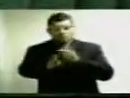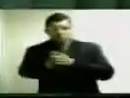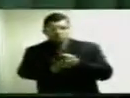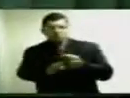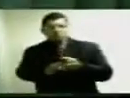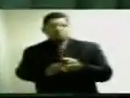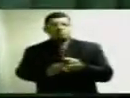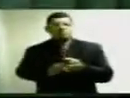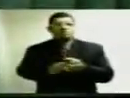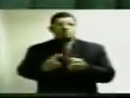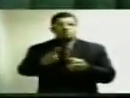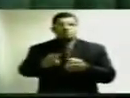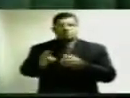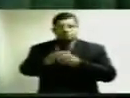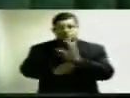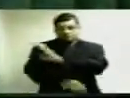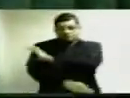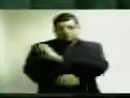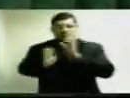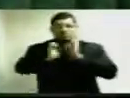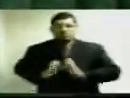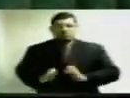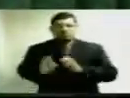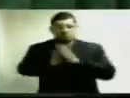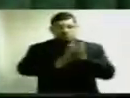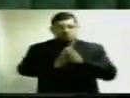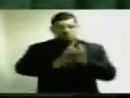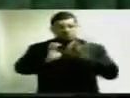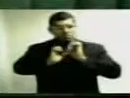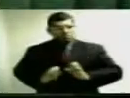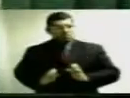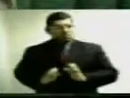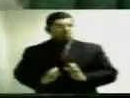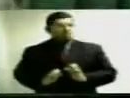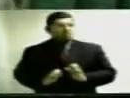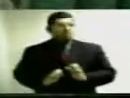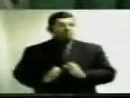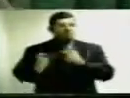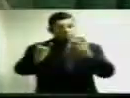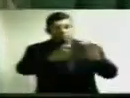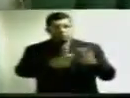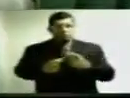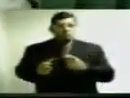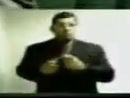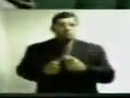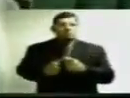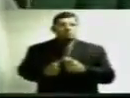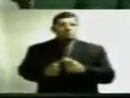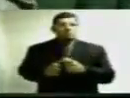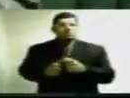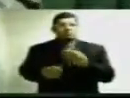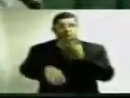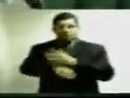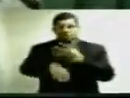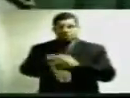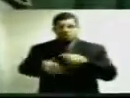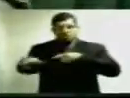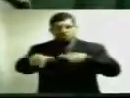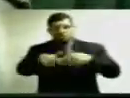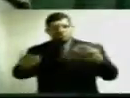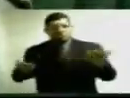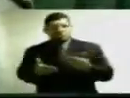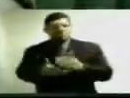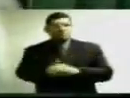Conselho, ou a Comissão de Ética, o Conselho de Ética e os órgãos que atuam nessa